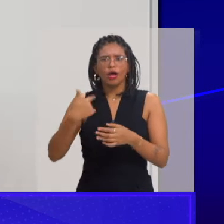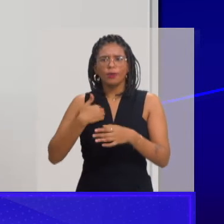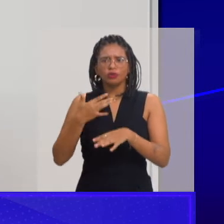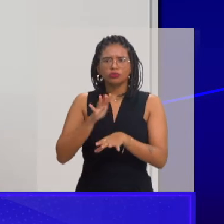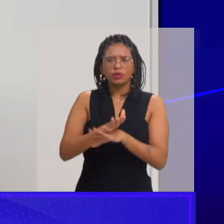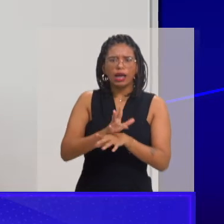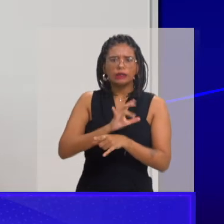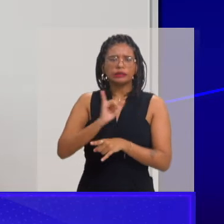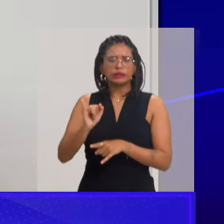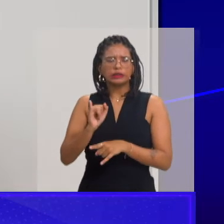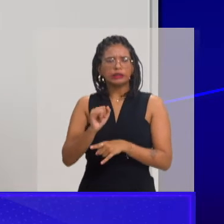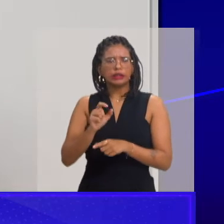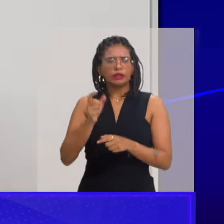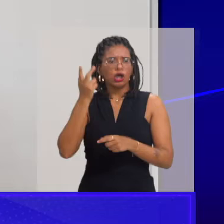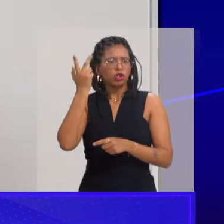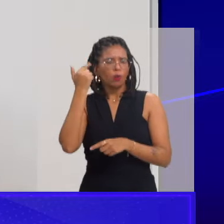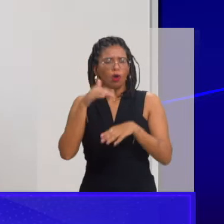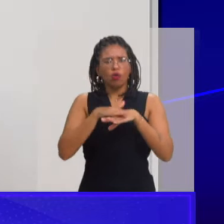afastou de mim